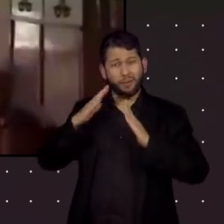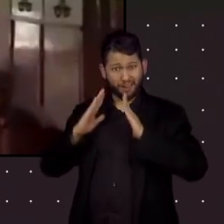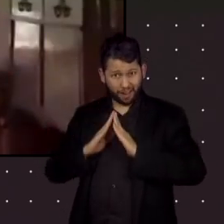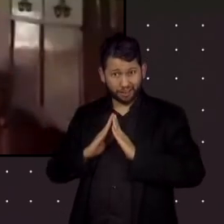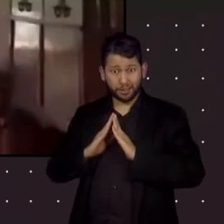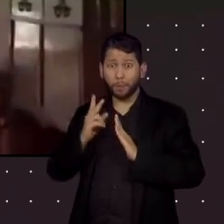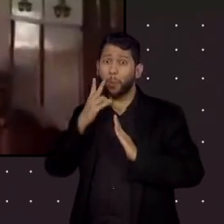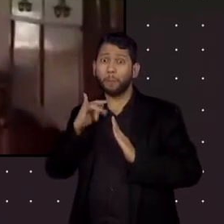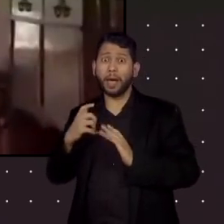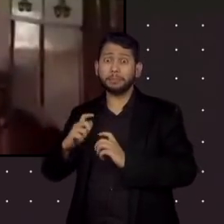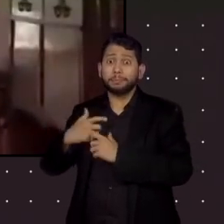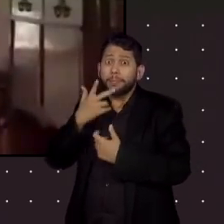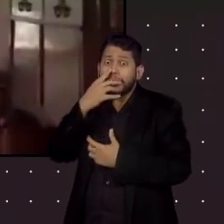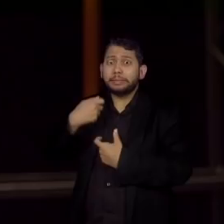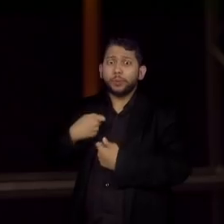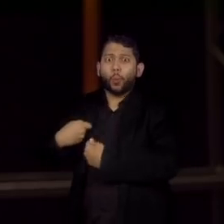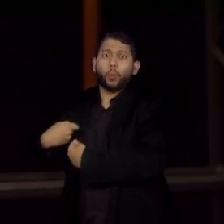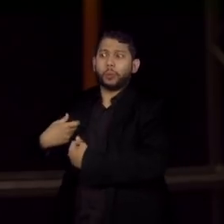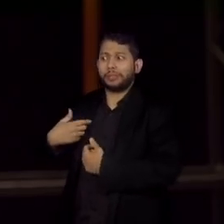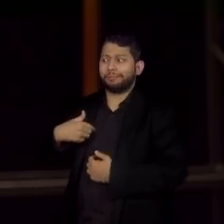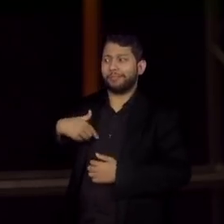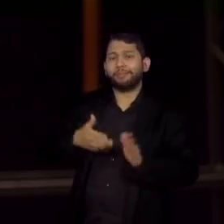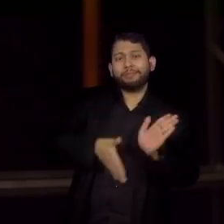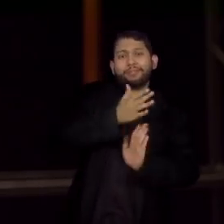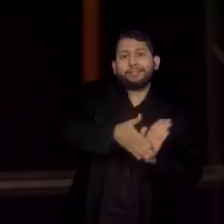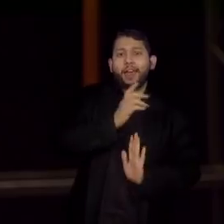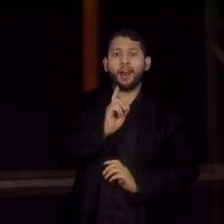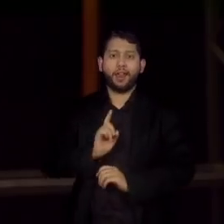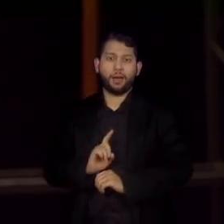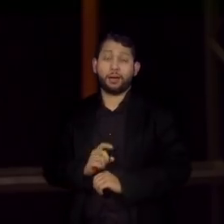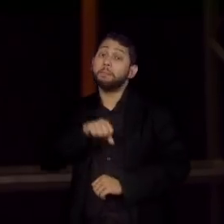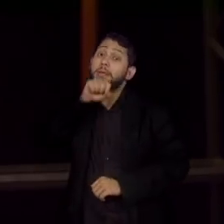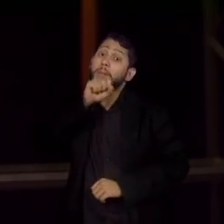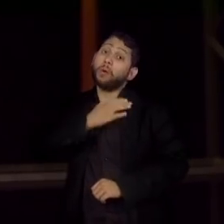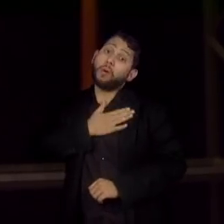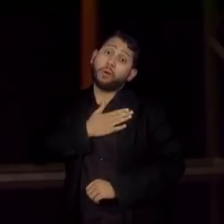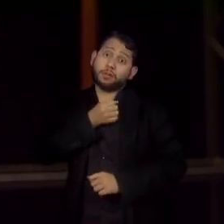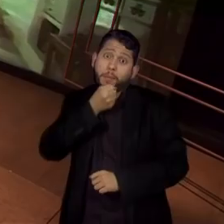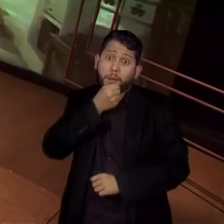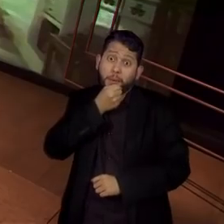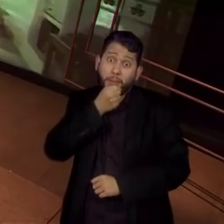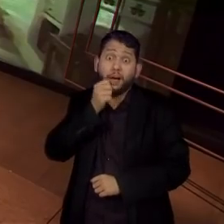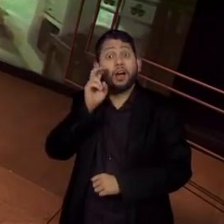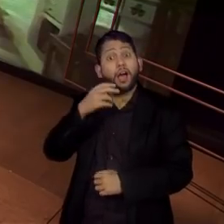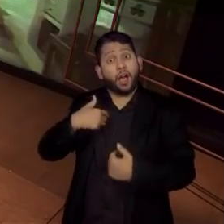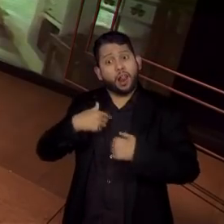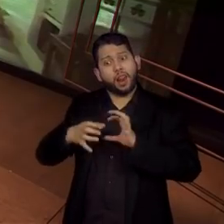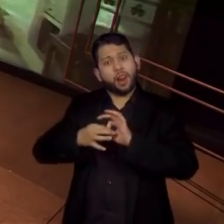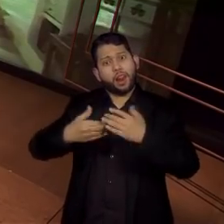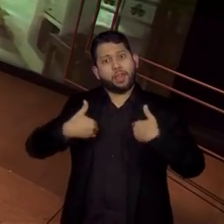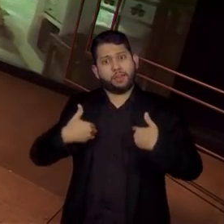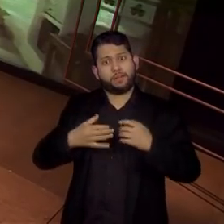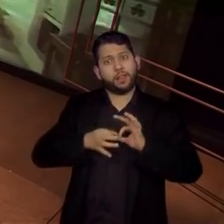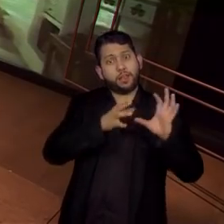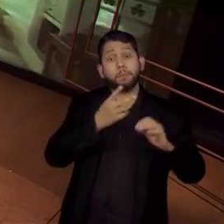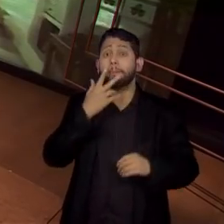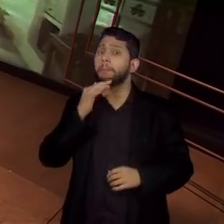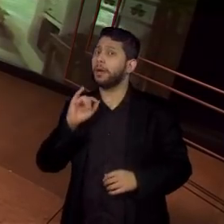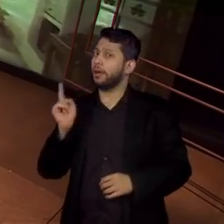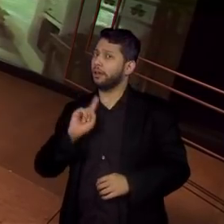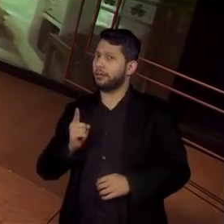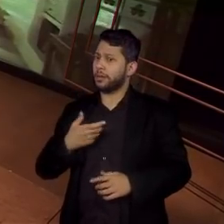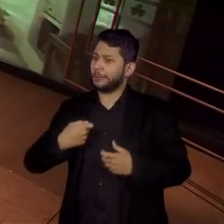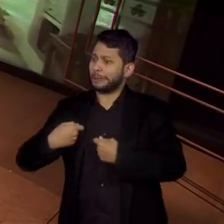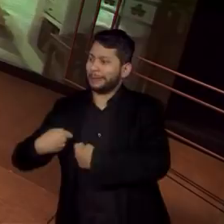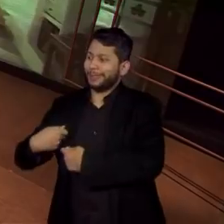meu pai segurava um pouco as rédeas, né? Minha mãe minha mãe gostava de cantar, achava aquilo interessante, mas meu pai muito severo e tudo.